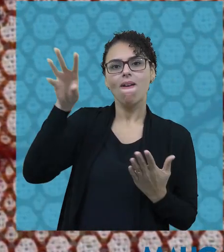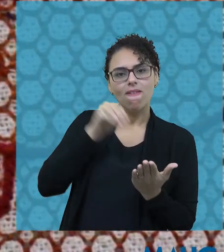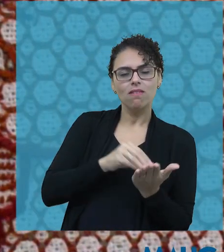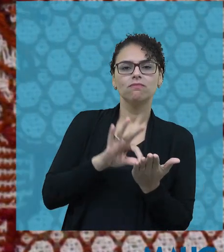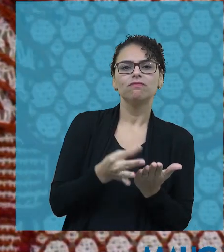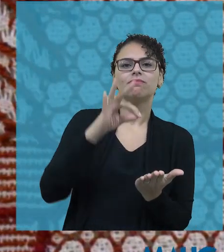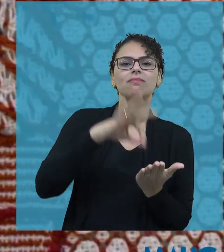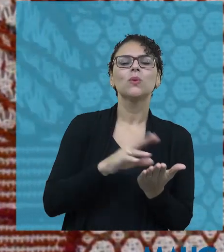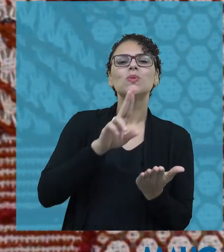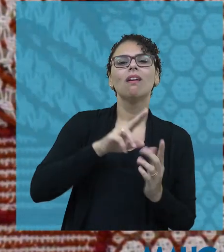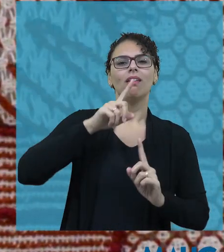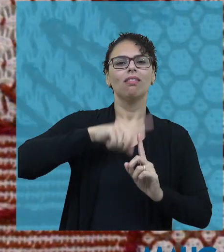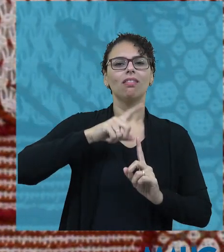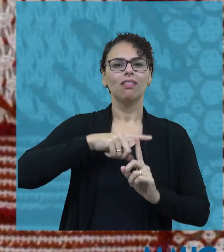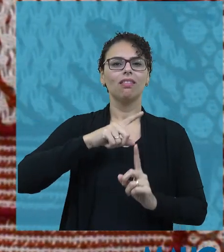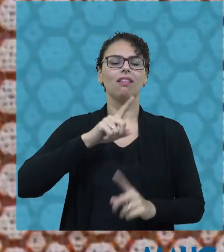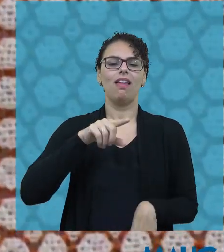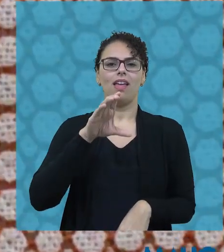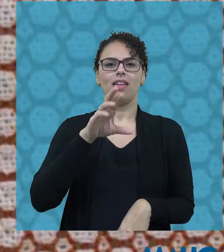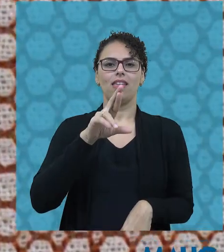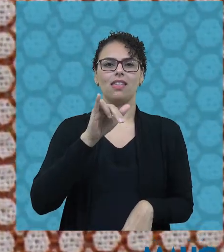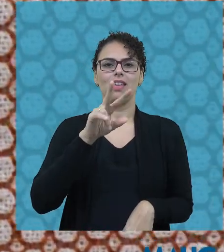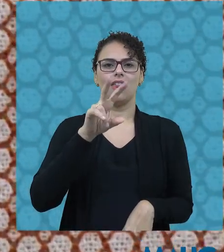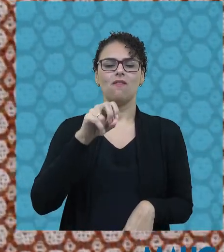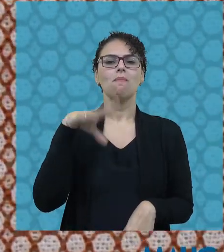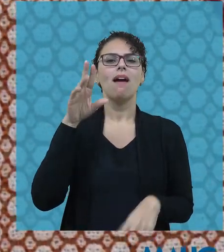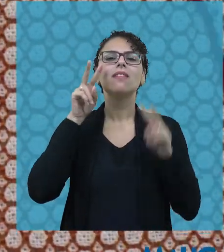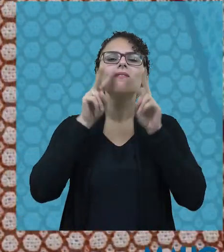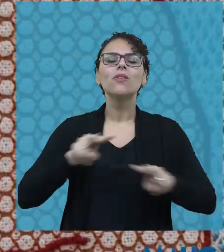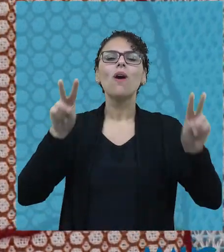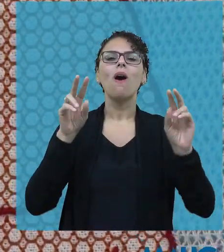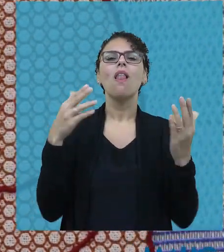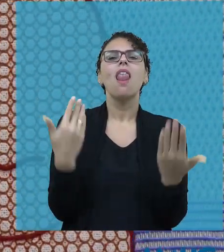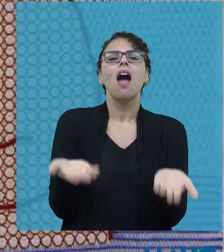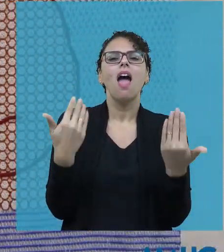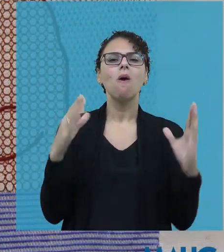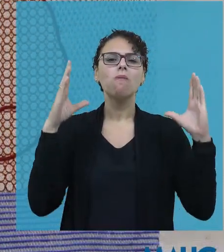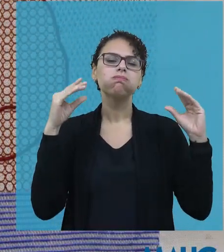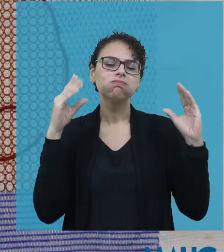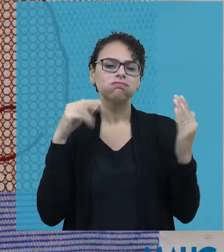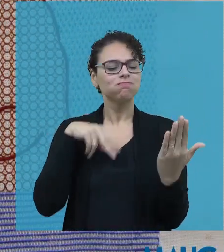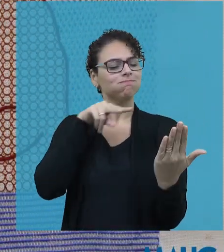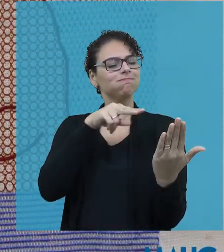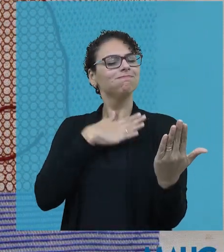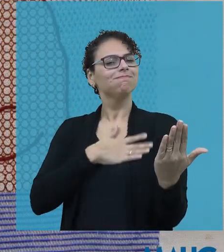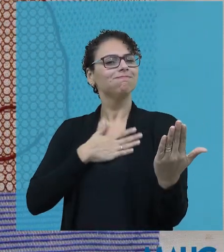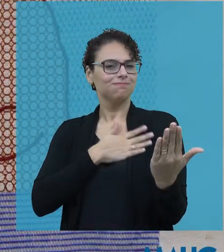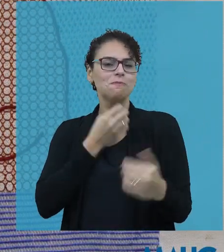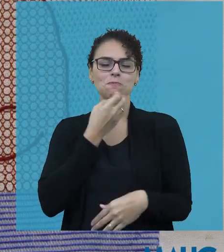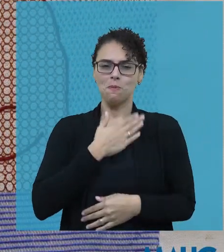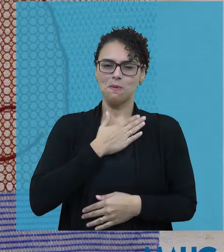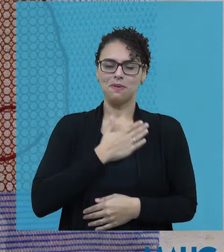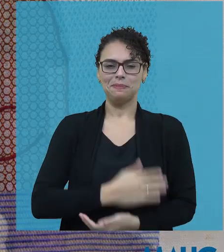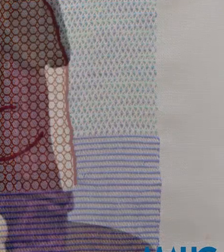de crivos, que é a coisa que eu mais gosto de fazer e que dá uma leveza. O trabalho não fica pesado, me dá